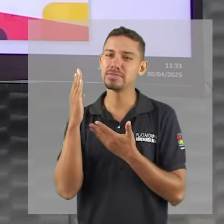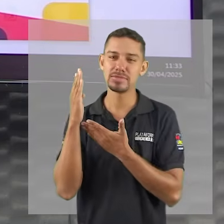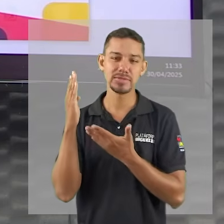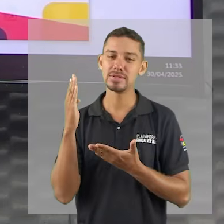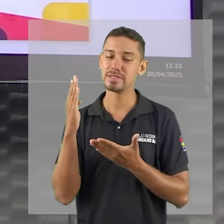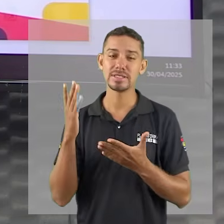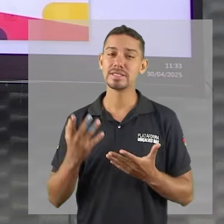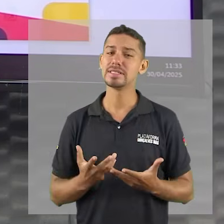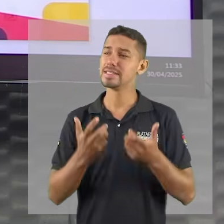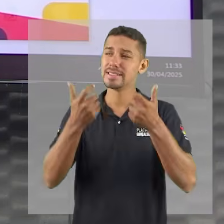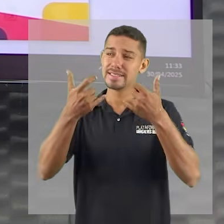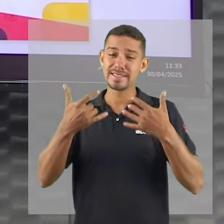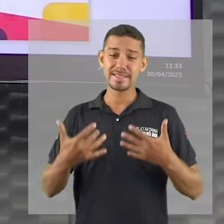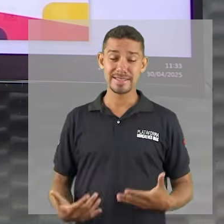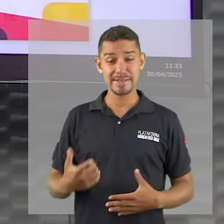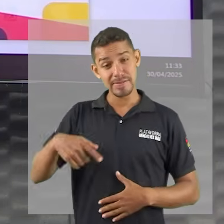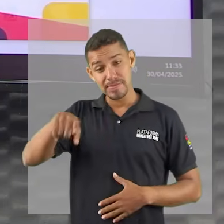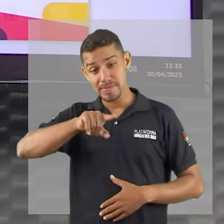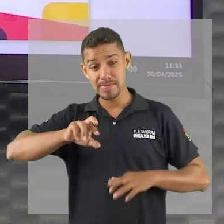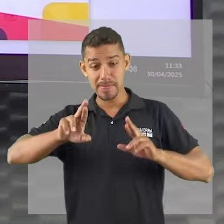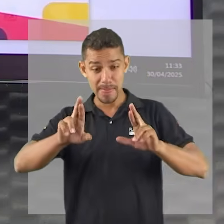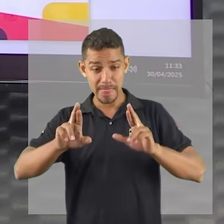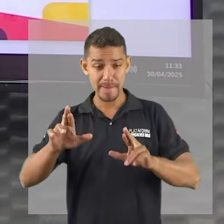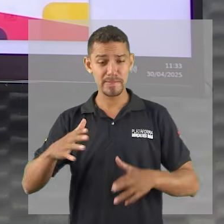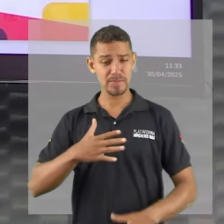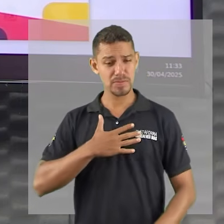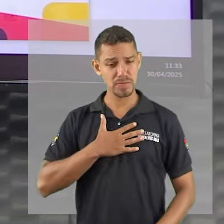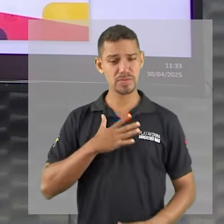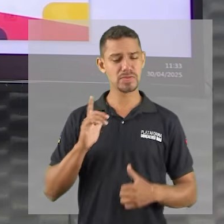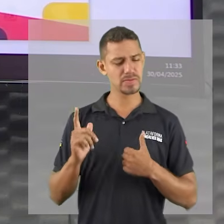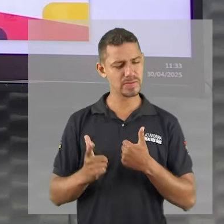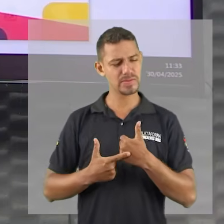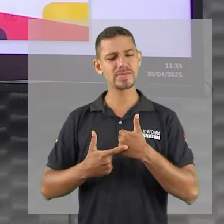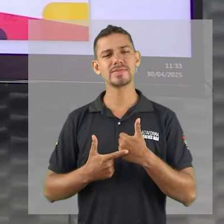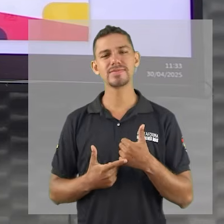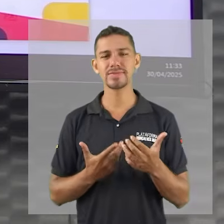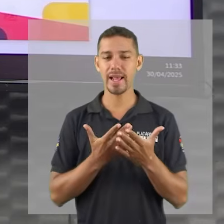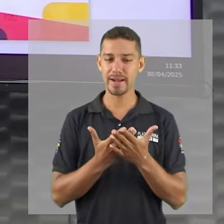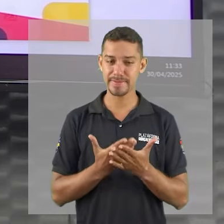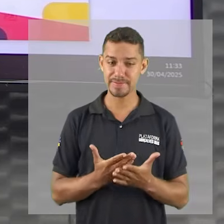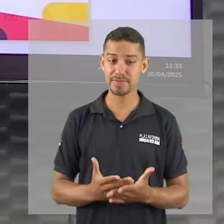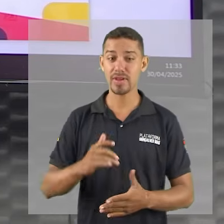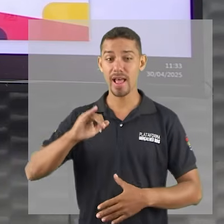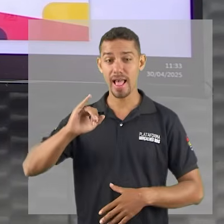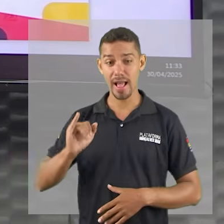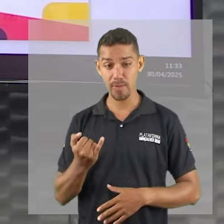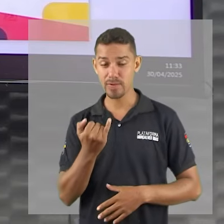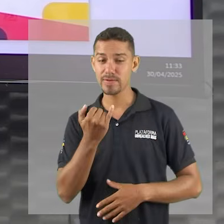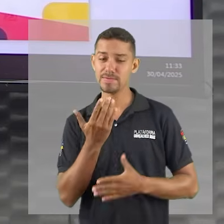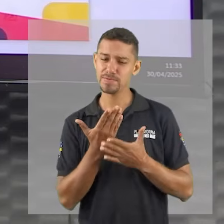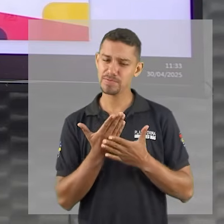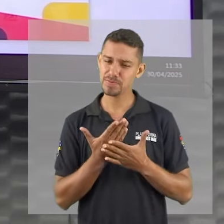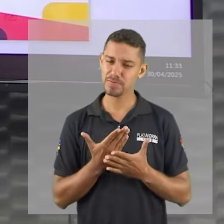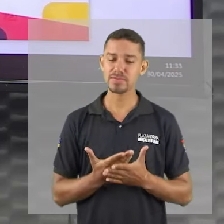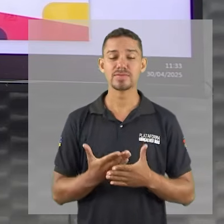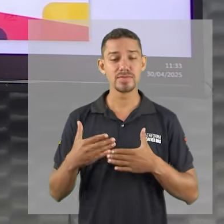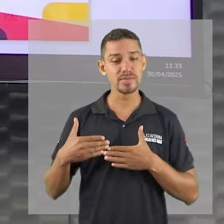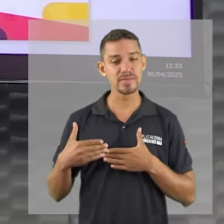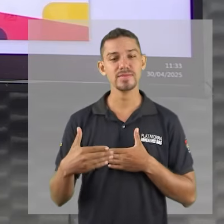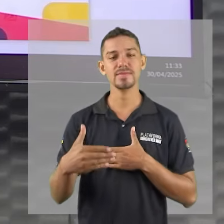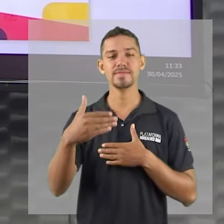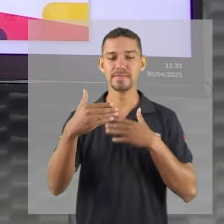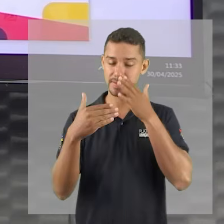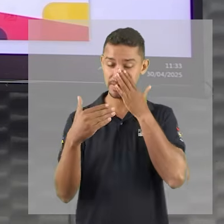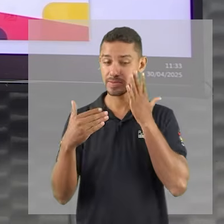não canso de falar, espero que vocês estejam gostando das nossas aulas, tá? Aproveitem para estudar bastante e vamos dar início